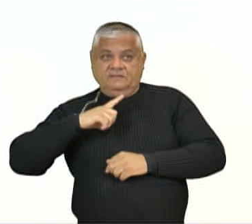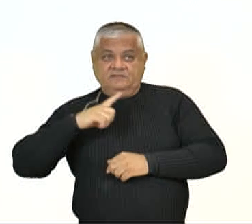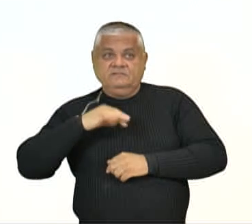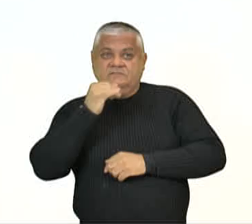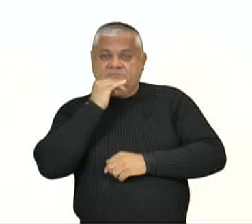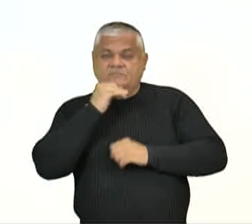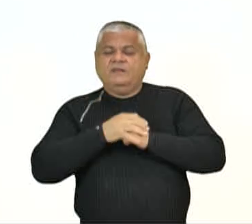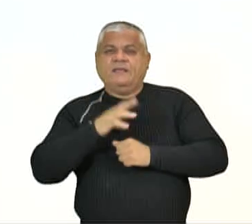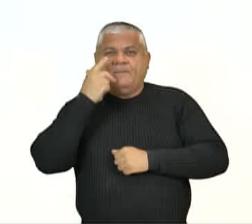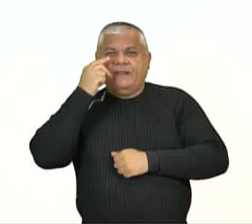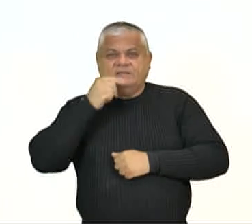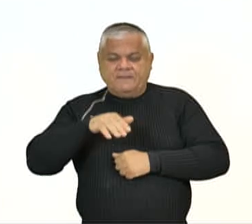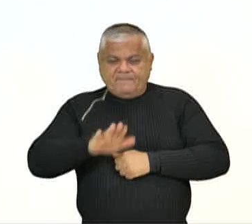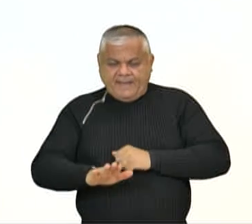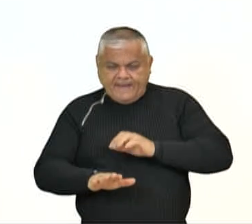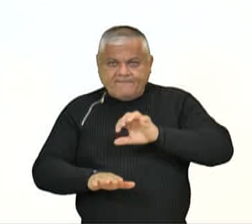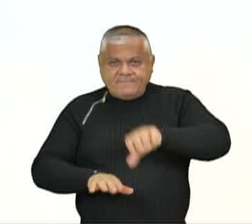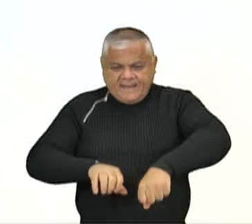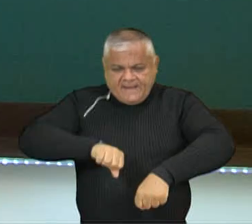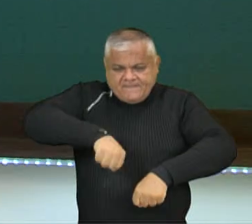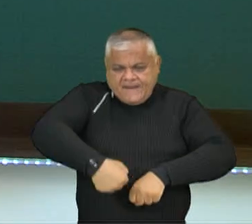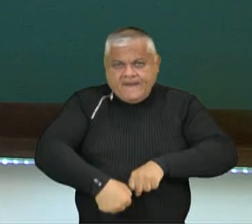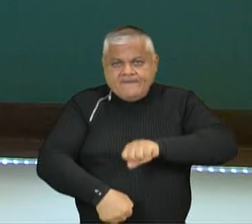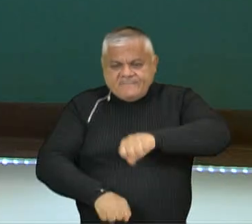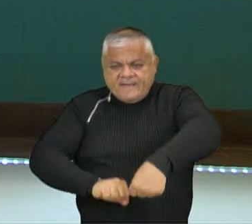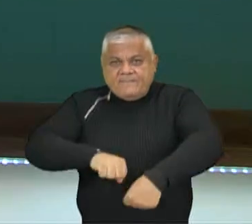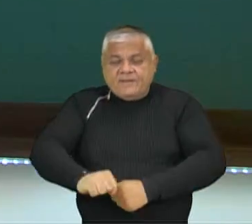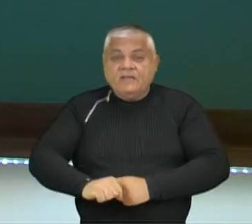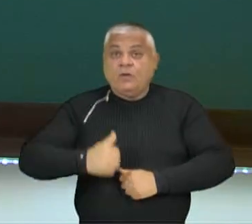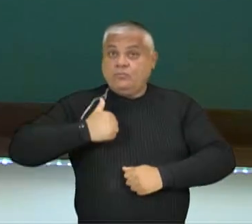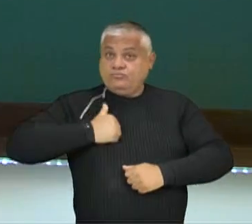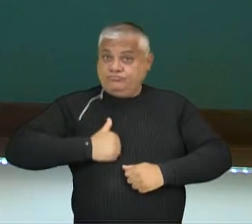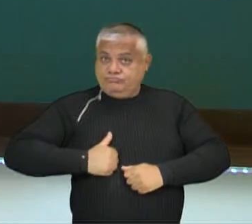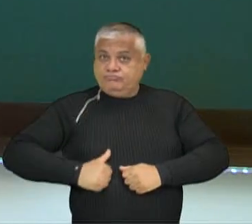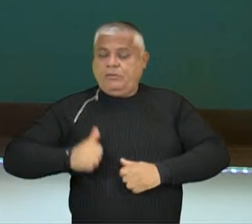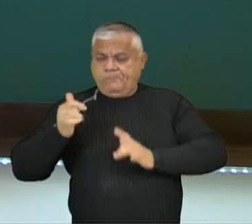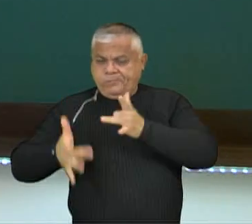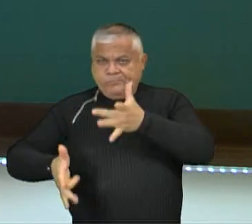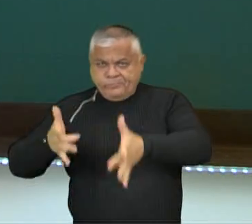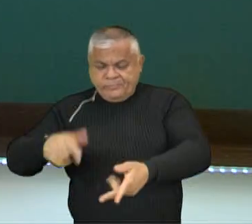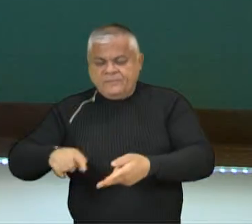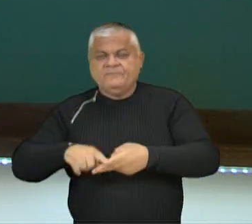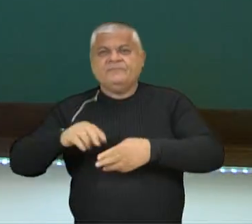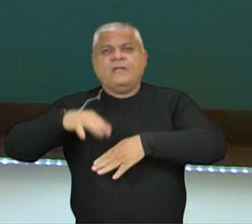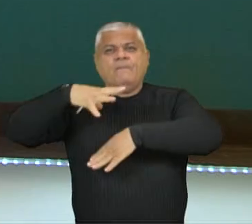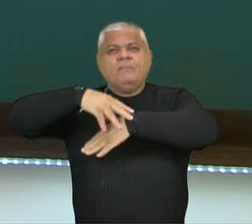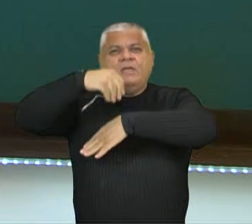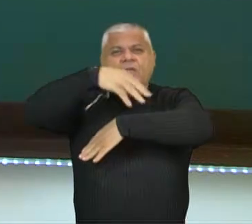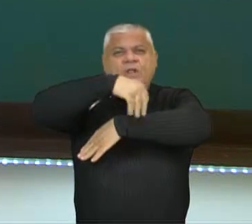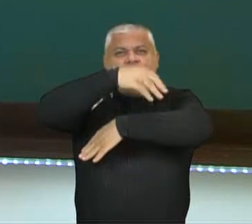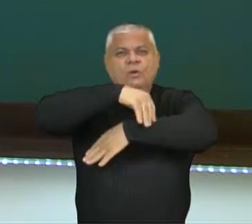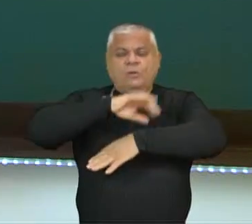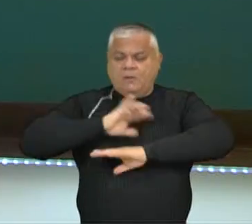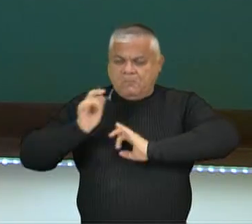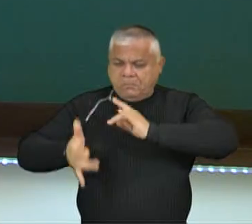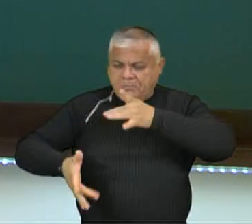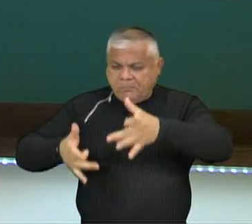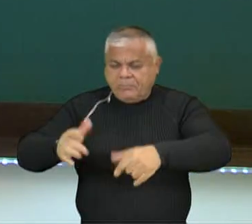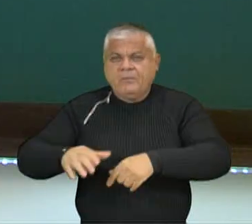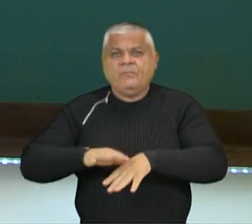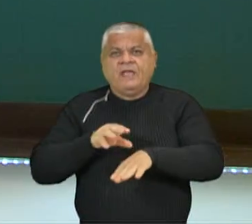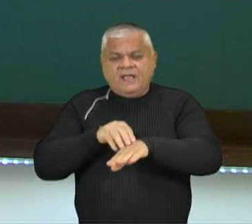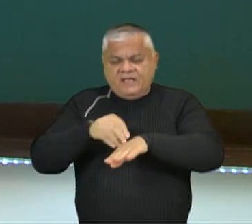como formas de pegadas, fezes, pelos, penas, escamas